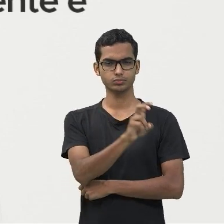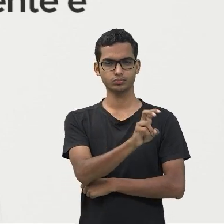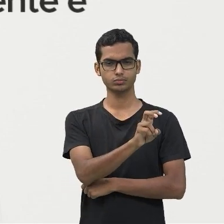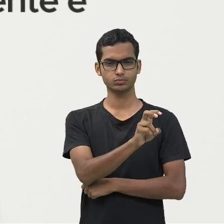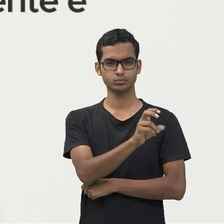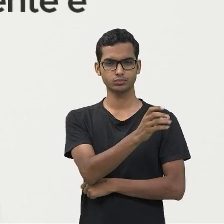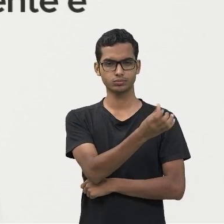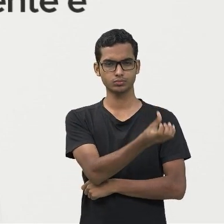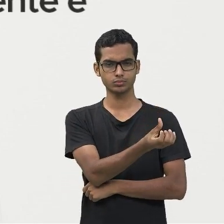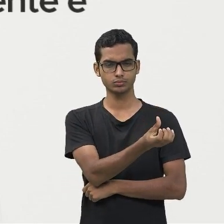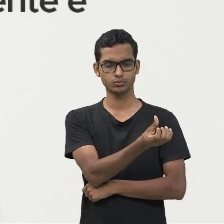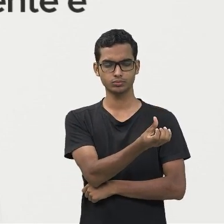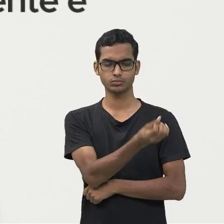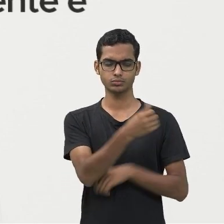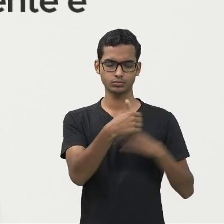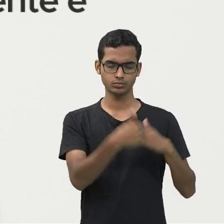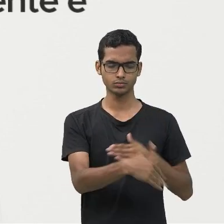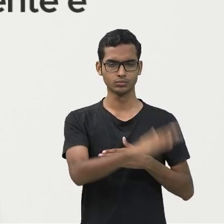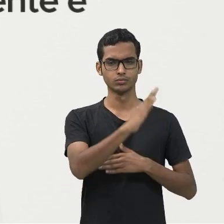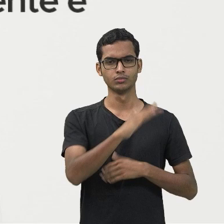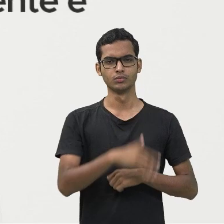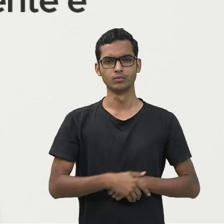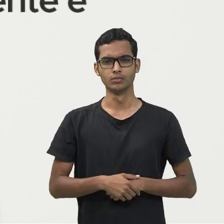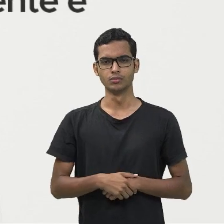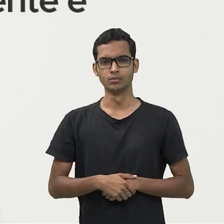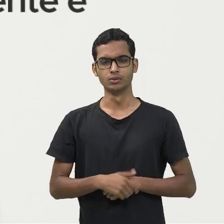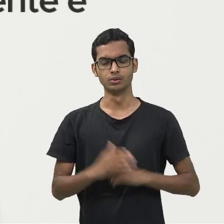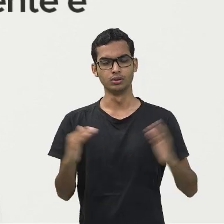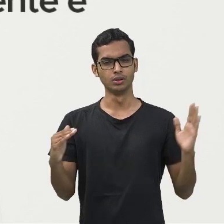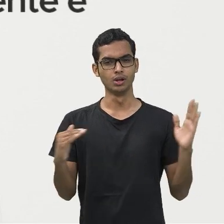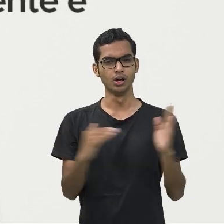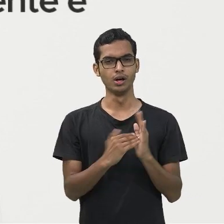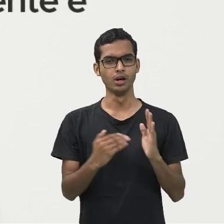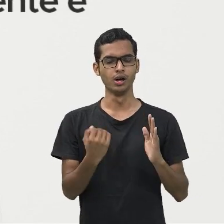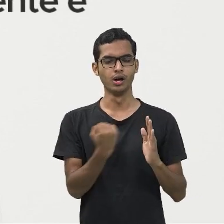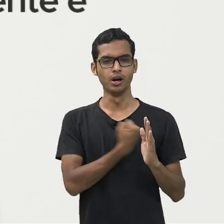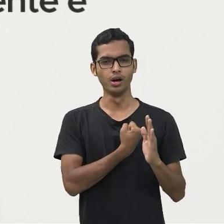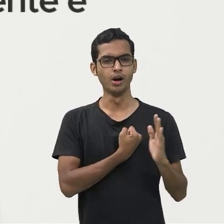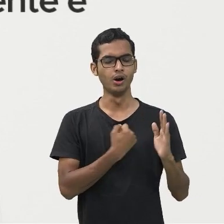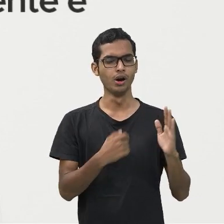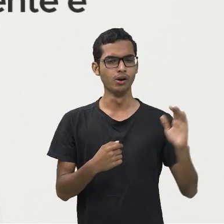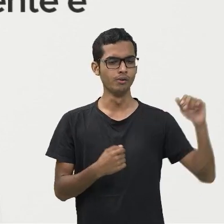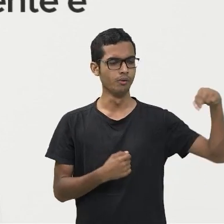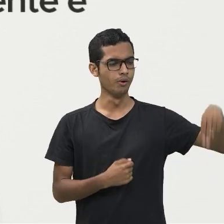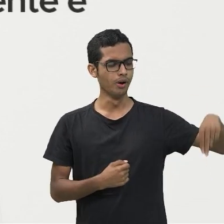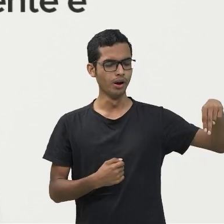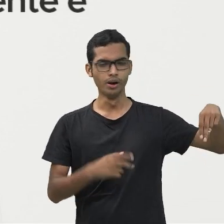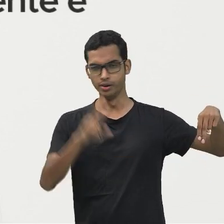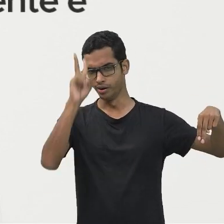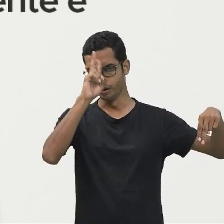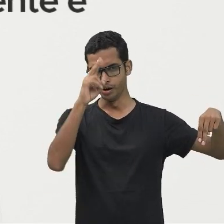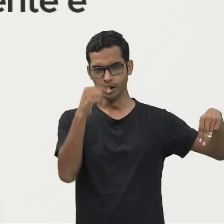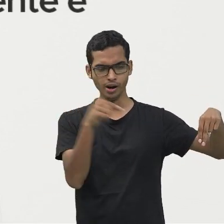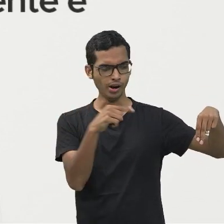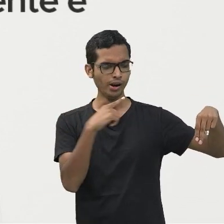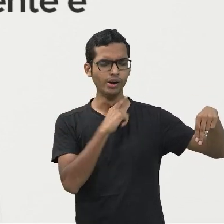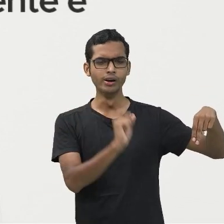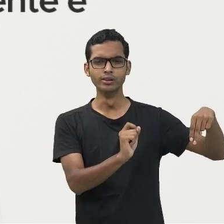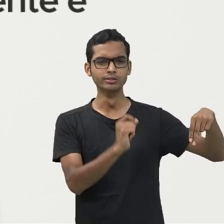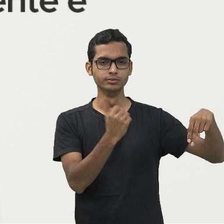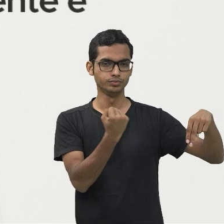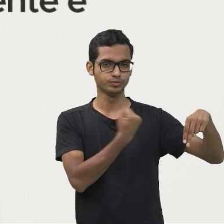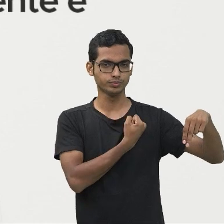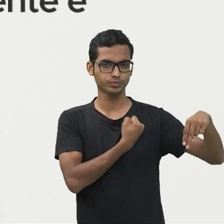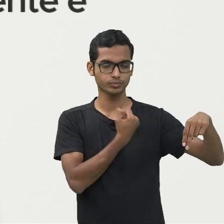4, 5, assim por diante, até o meu número n. Lembrando que o n será exatamente